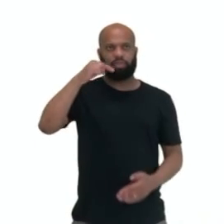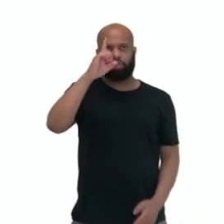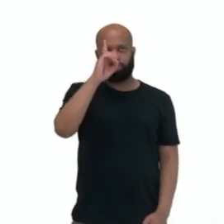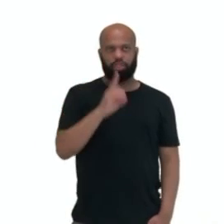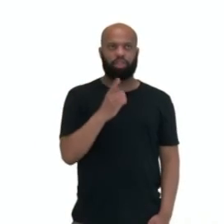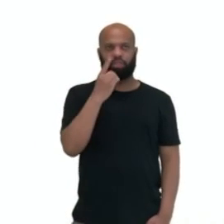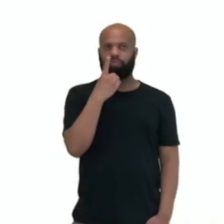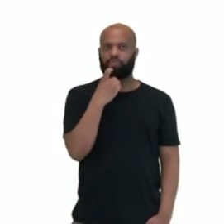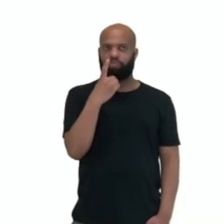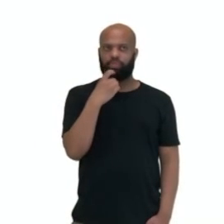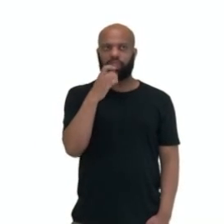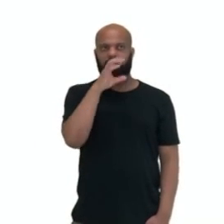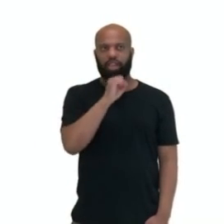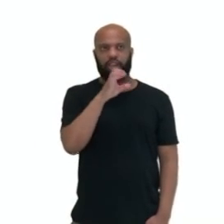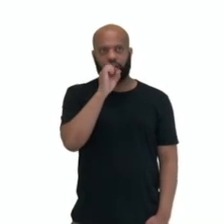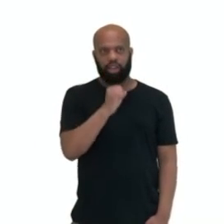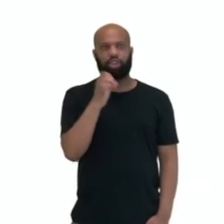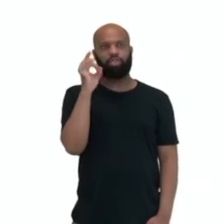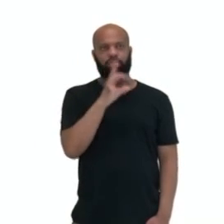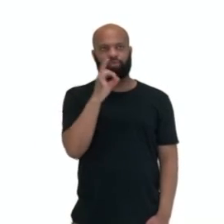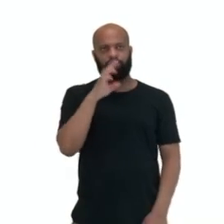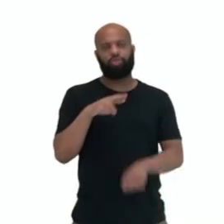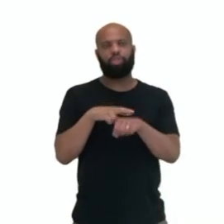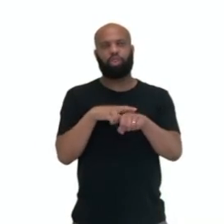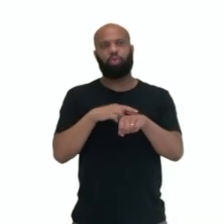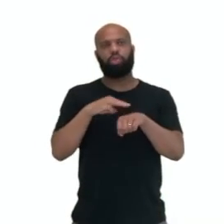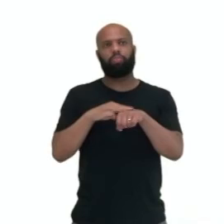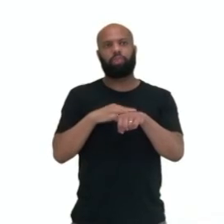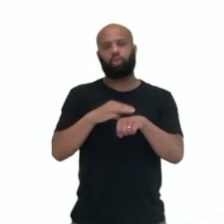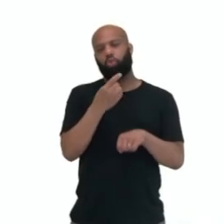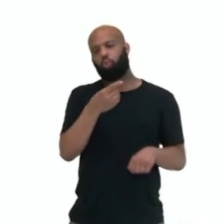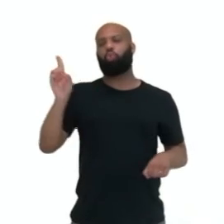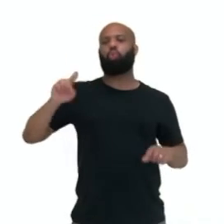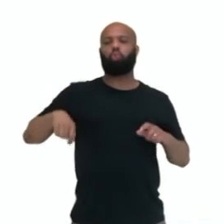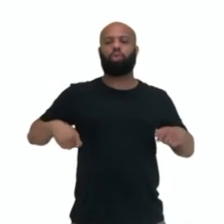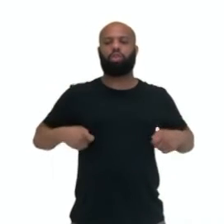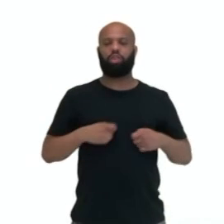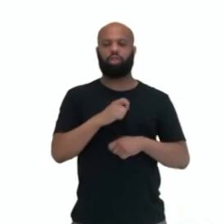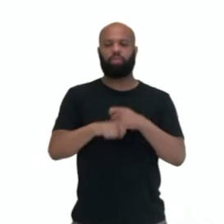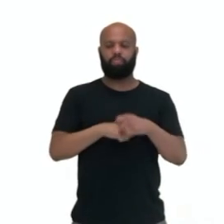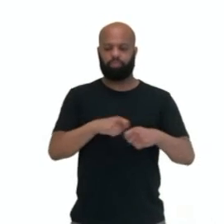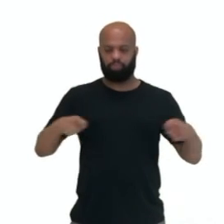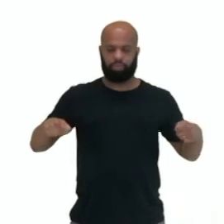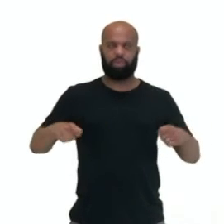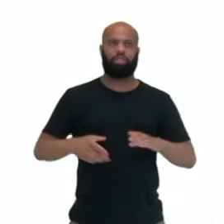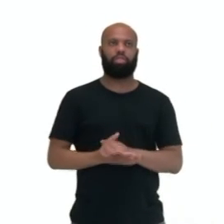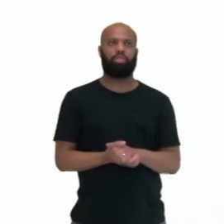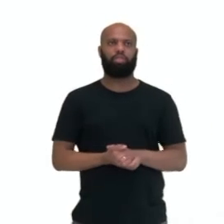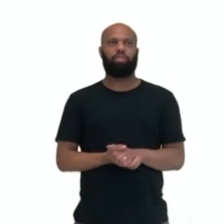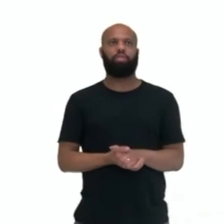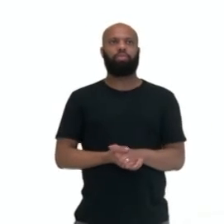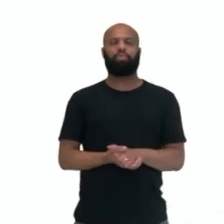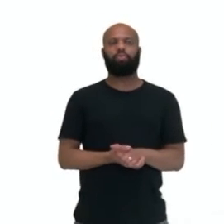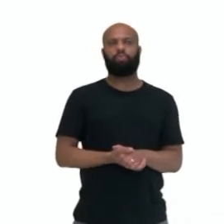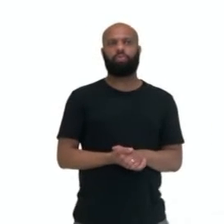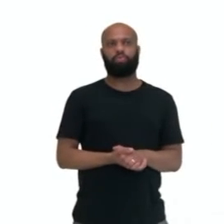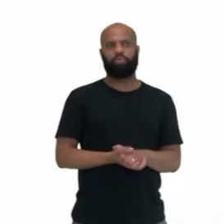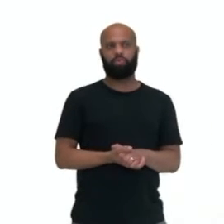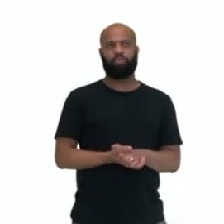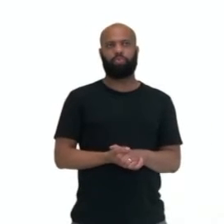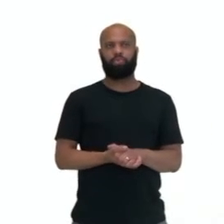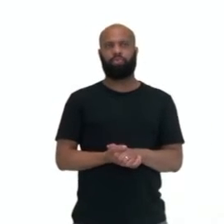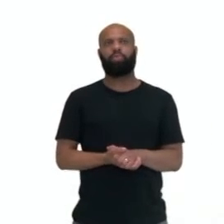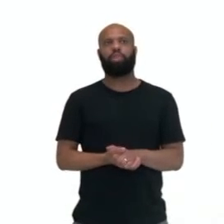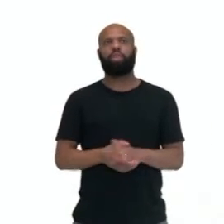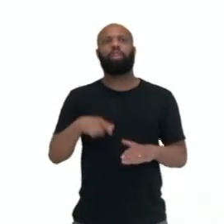vermelha, a laranja, a verde, a roxa, a marrom e, por último, a faixa preta com o primeiro dan, tá? Aqui